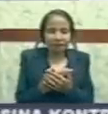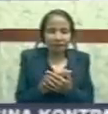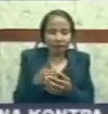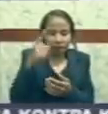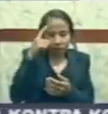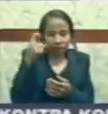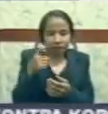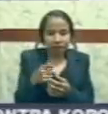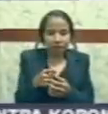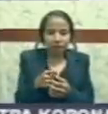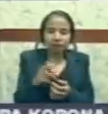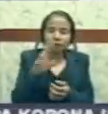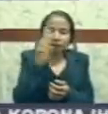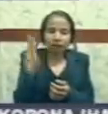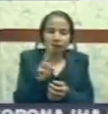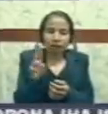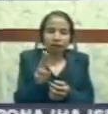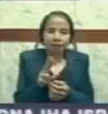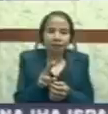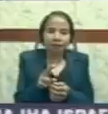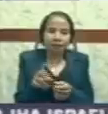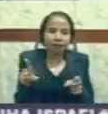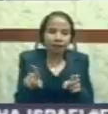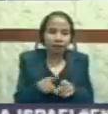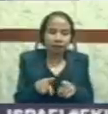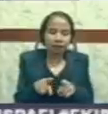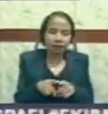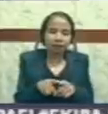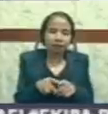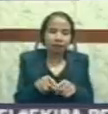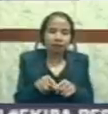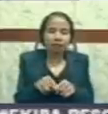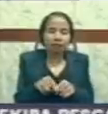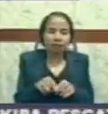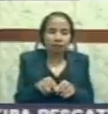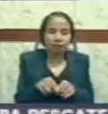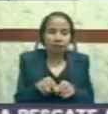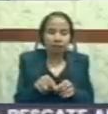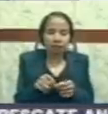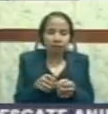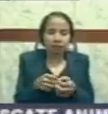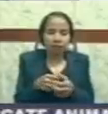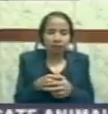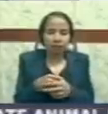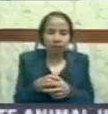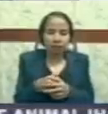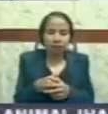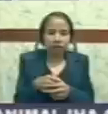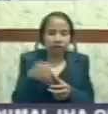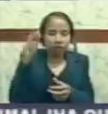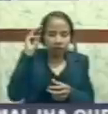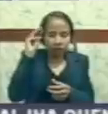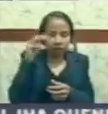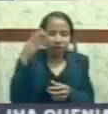Também órgão que executa são a administração, hierarquia da administração pública, né? Então, o ministro